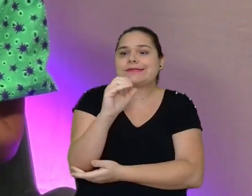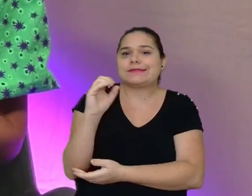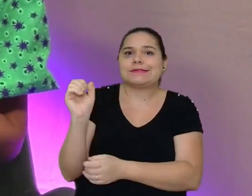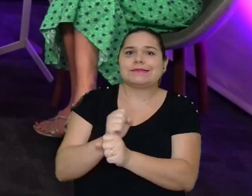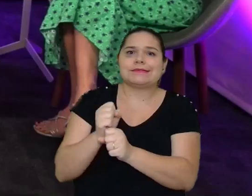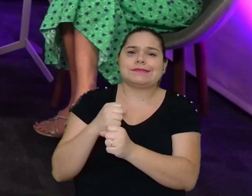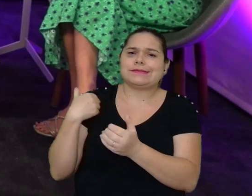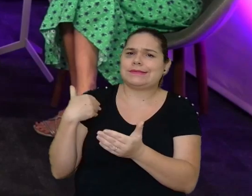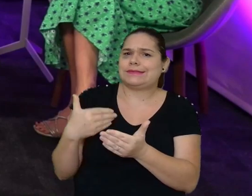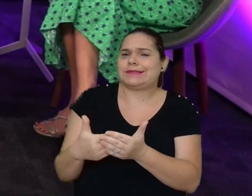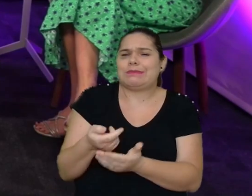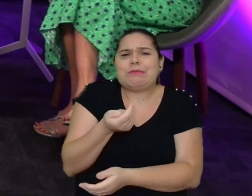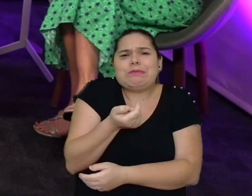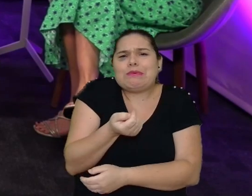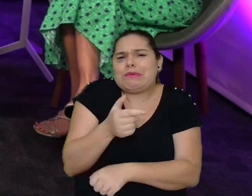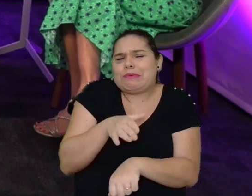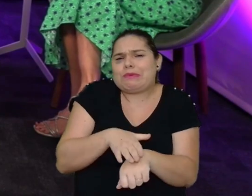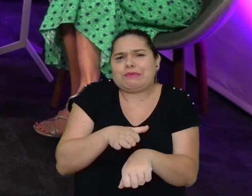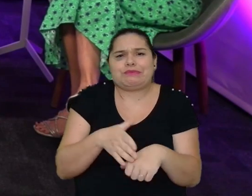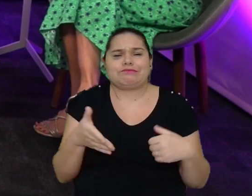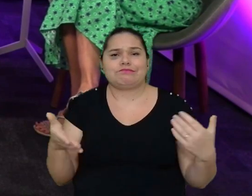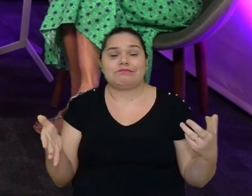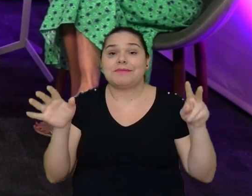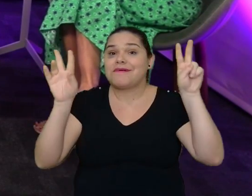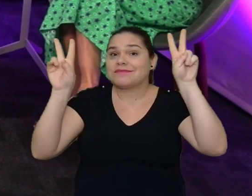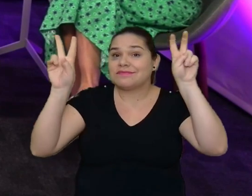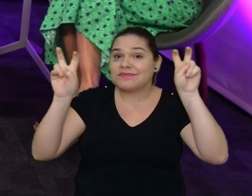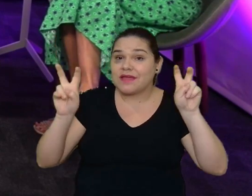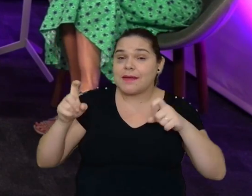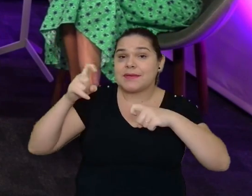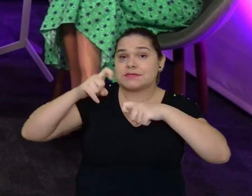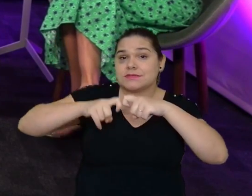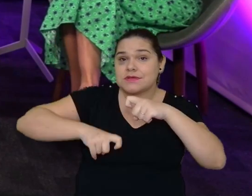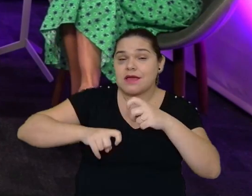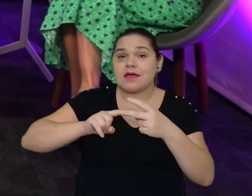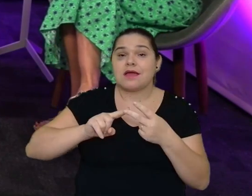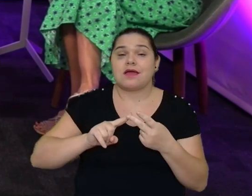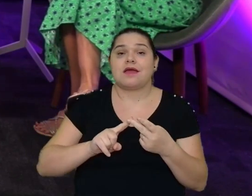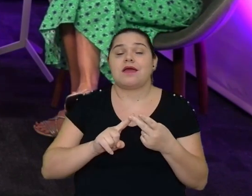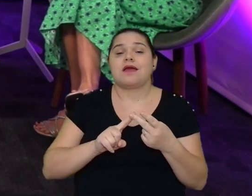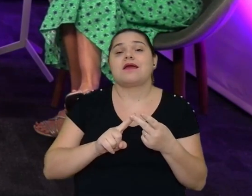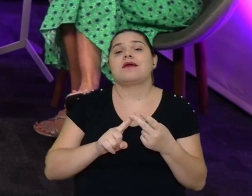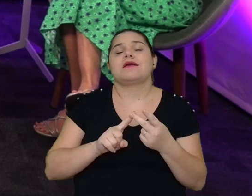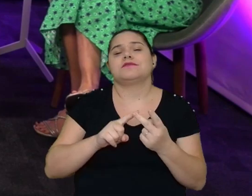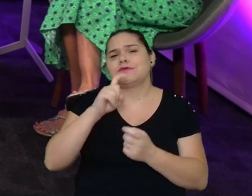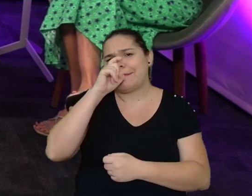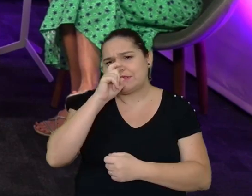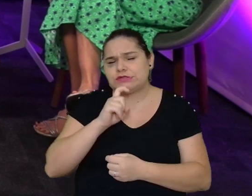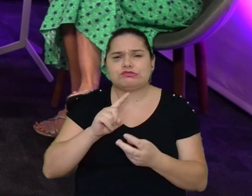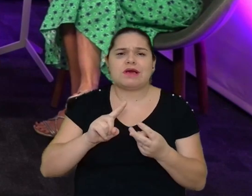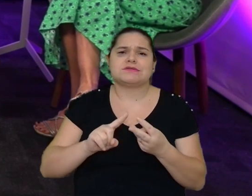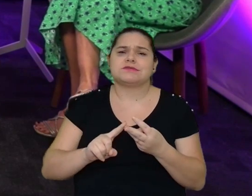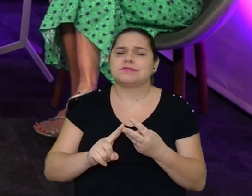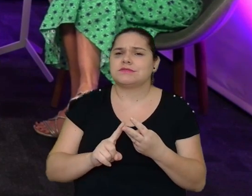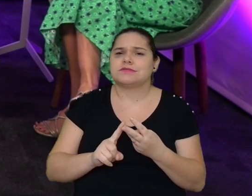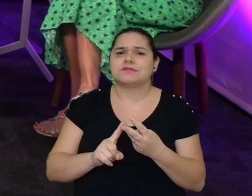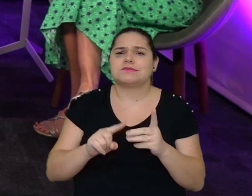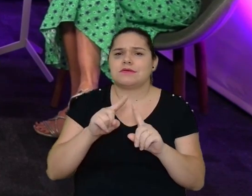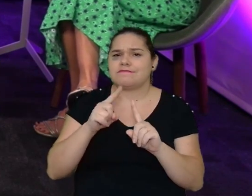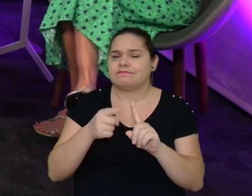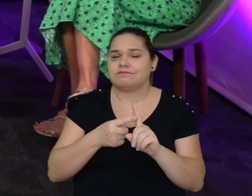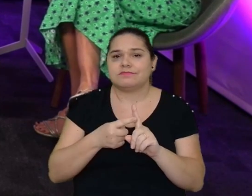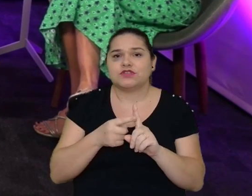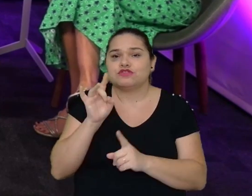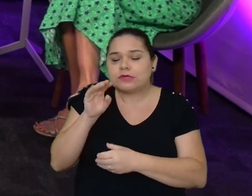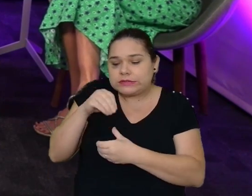muito recente. Então, esses assuntos de sexualidade, de fertilidade, de menstruação, eram muito dentro de casa,